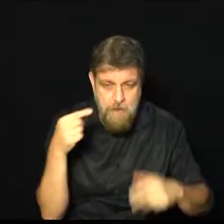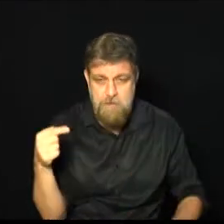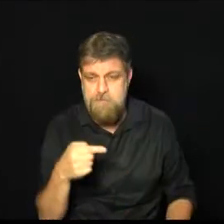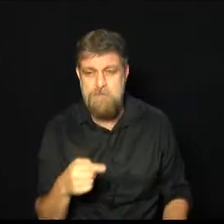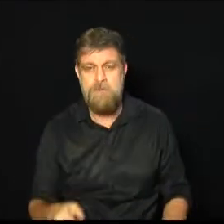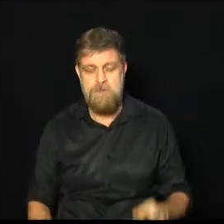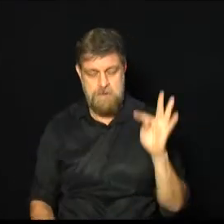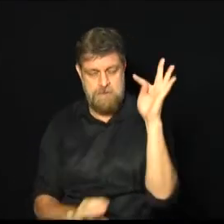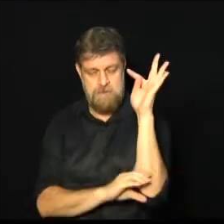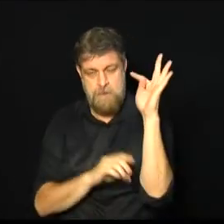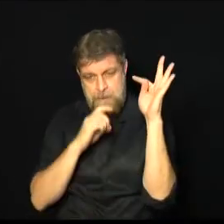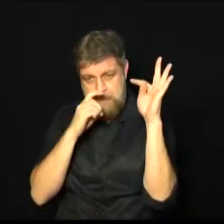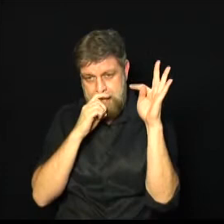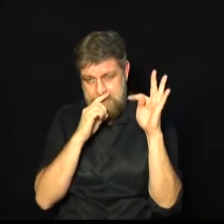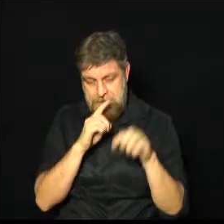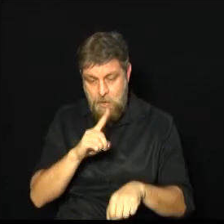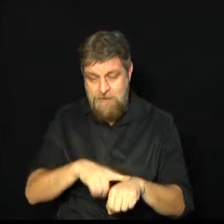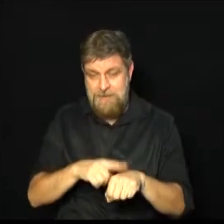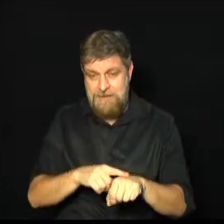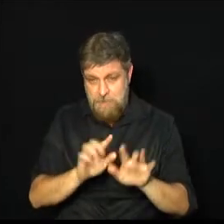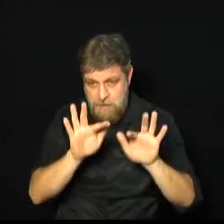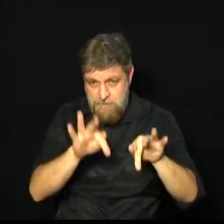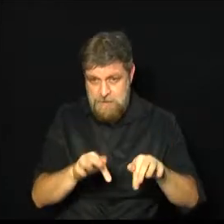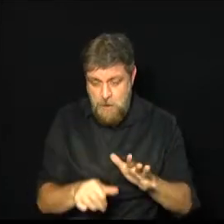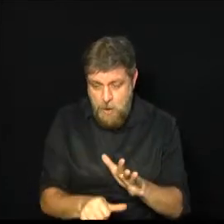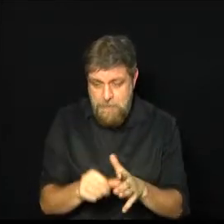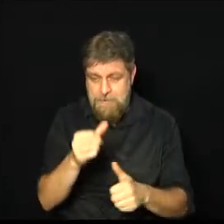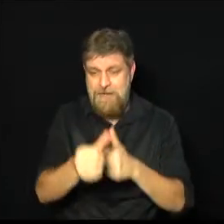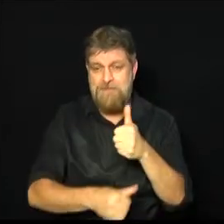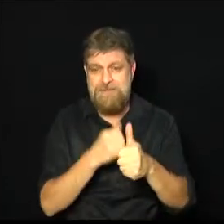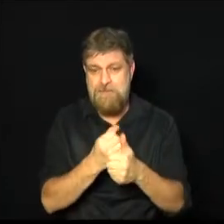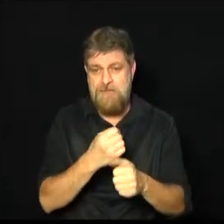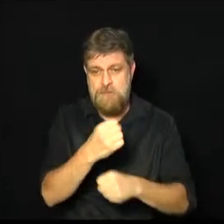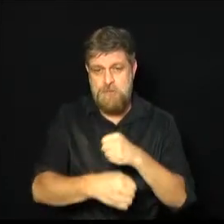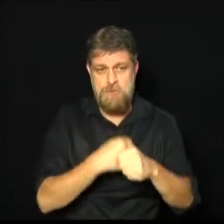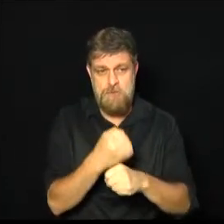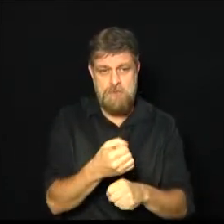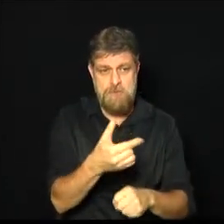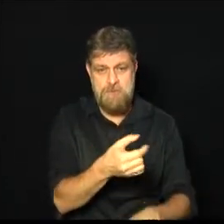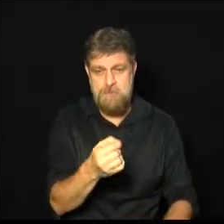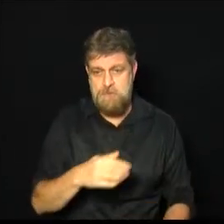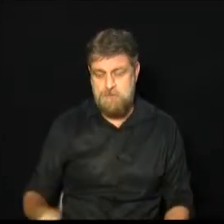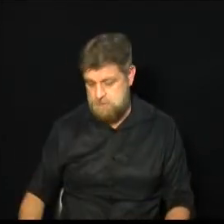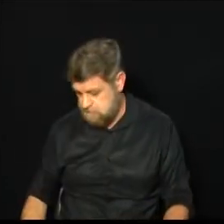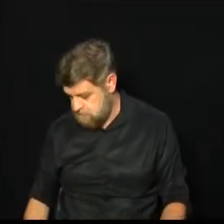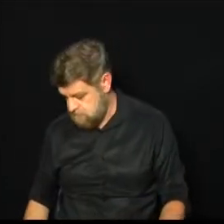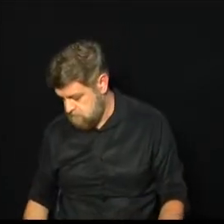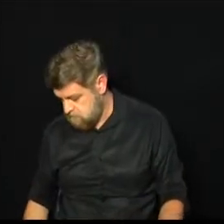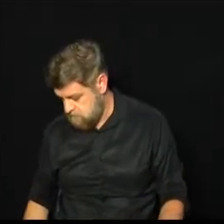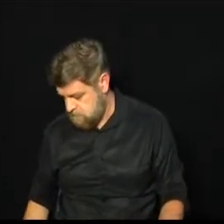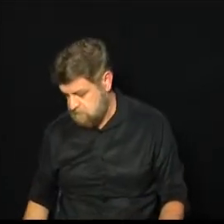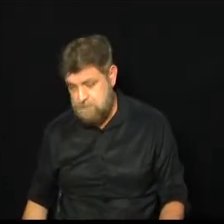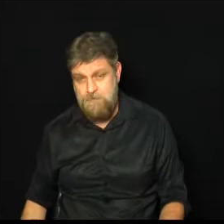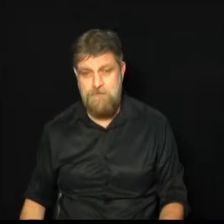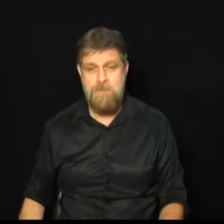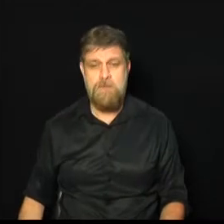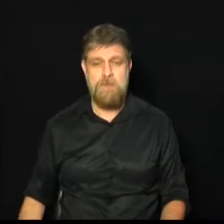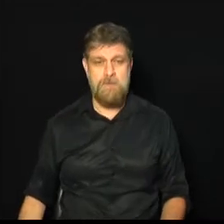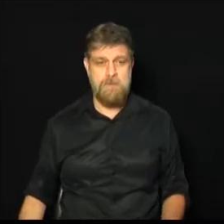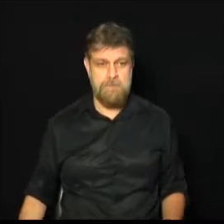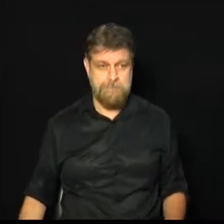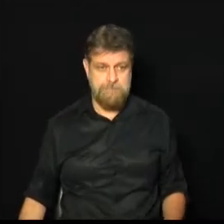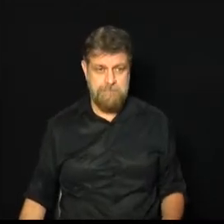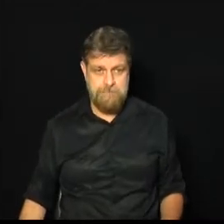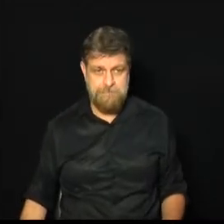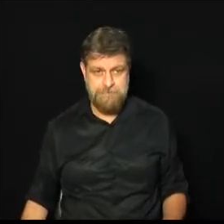também finalizar dentro desse prazo, que é o primeiro semestre do ano que vem. Tá? Bom, aí na sequência fala das principais pendências, acho que eu